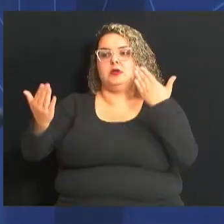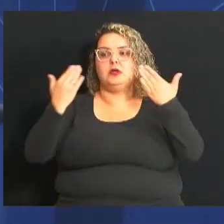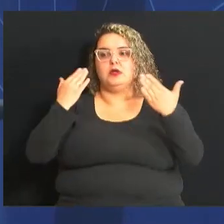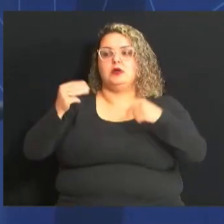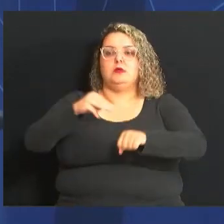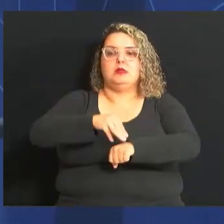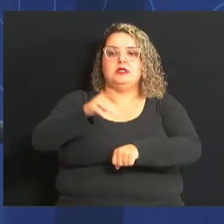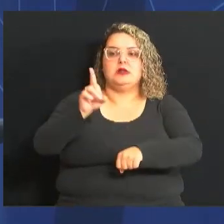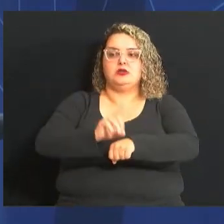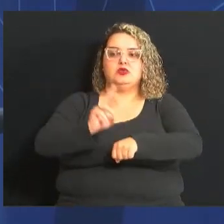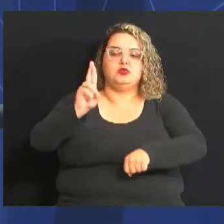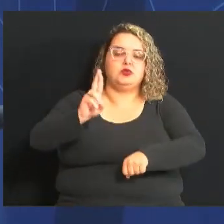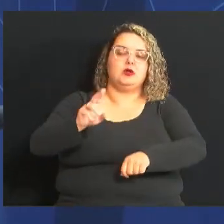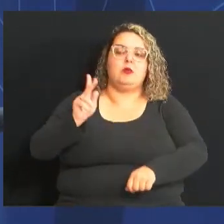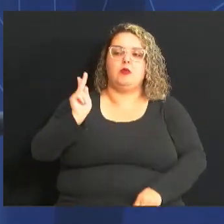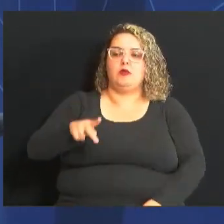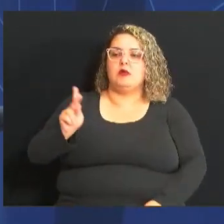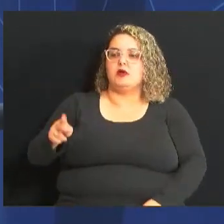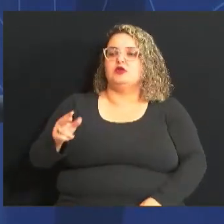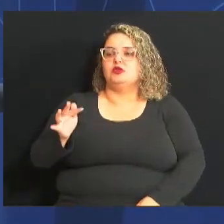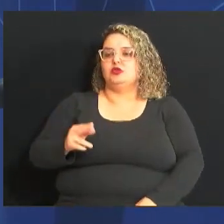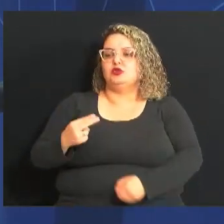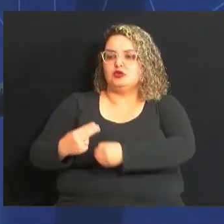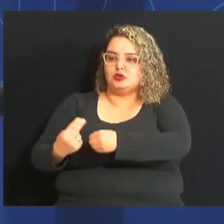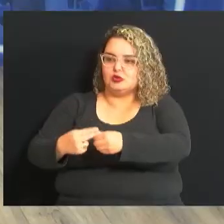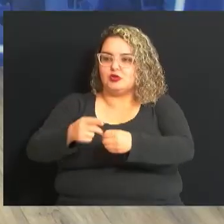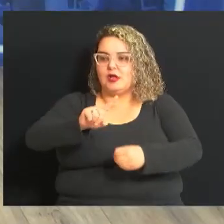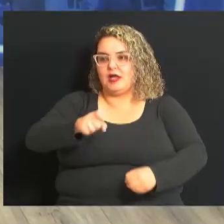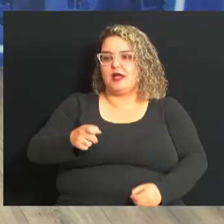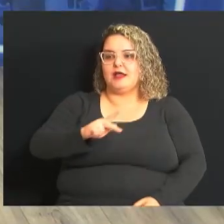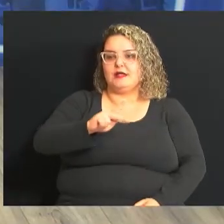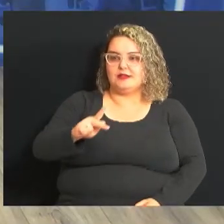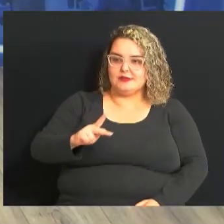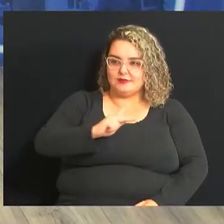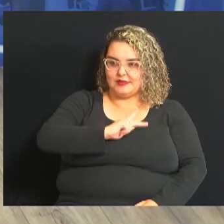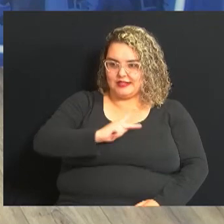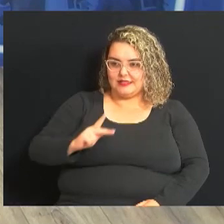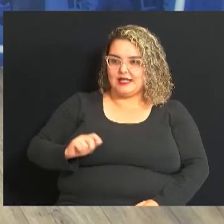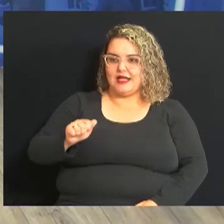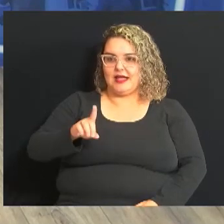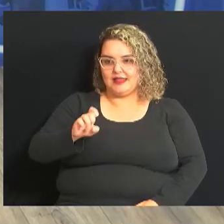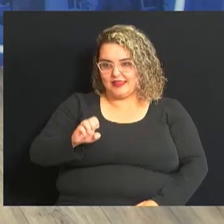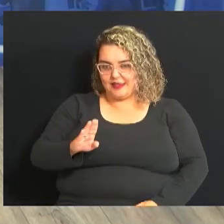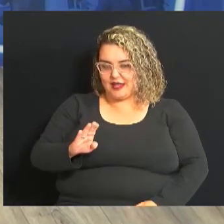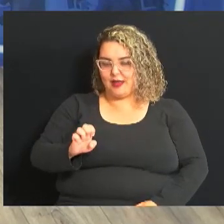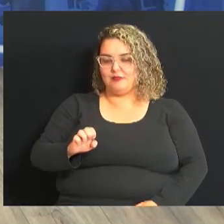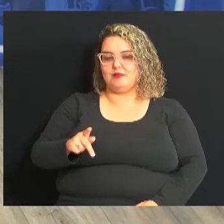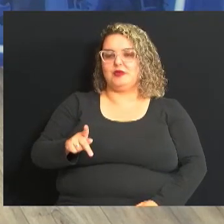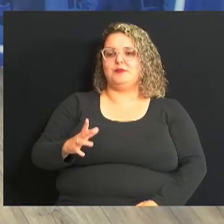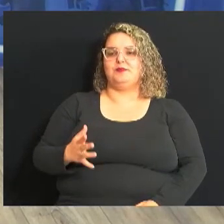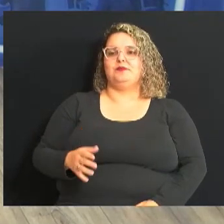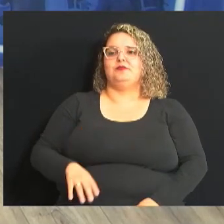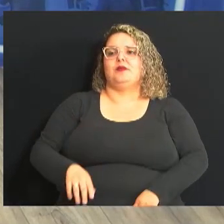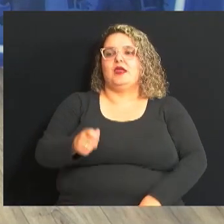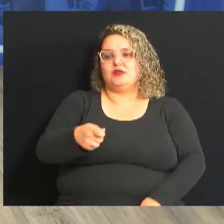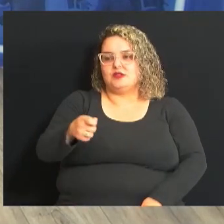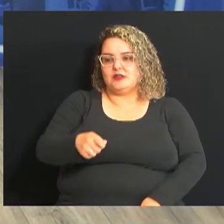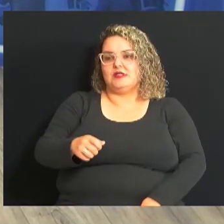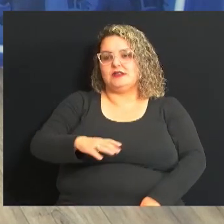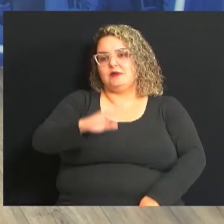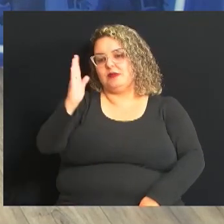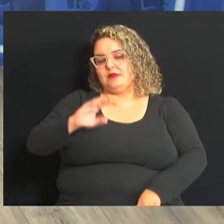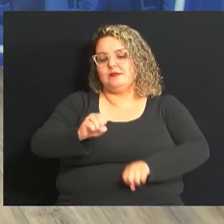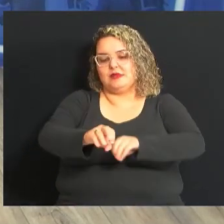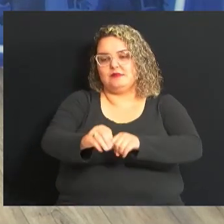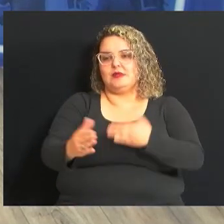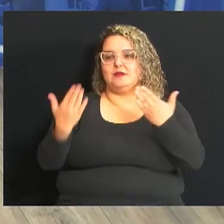mestrado, doutorado, professora da Unicamp, ex-presidente da ABEP, Associação Brasileira de Ensino de Psicologia, que tem o diploma de mérito Darcy